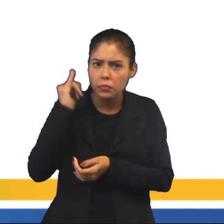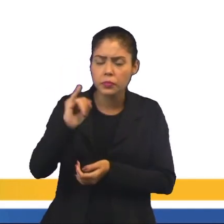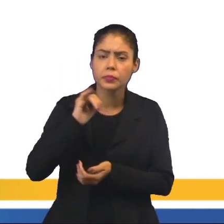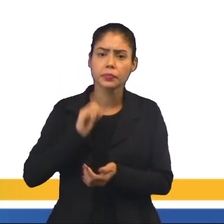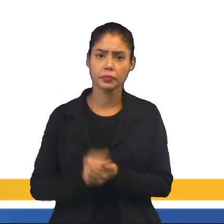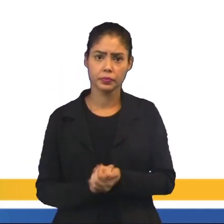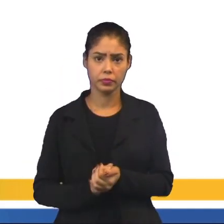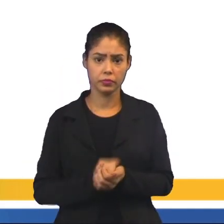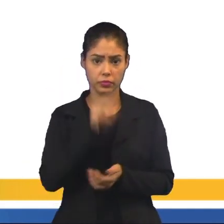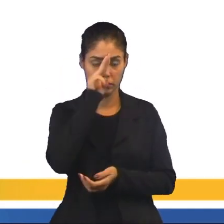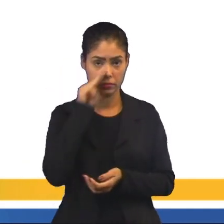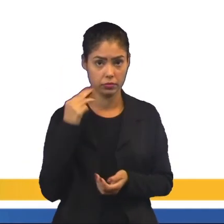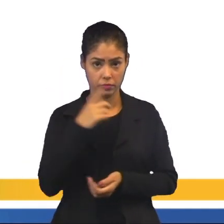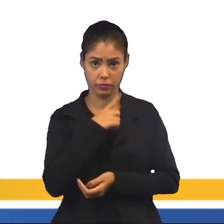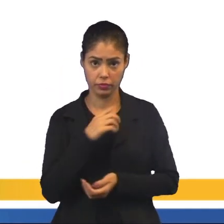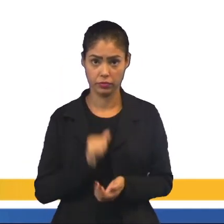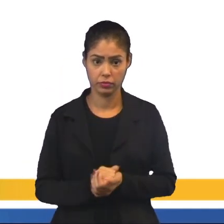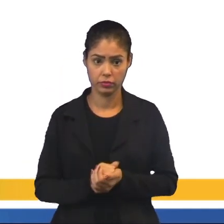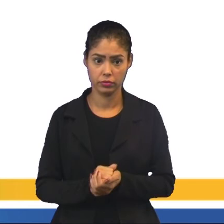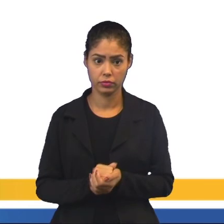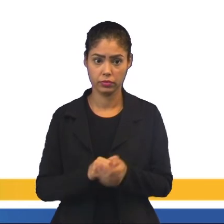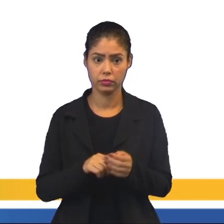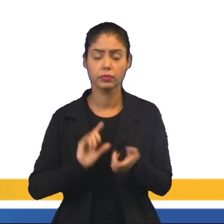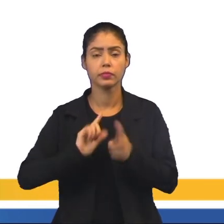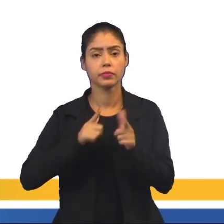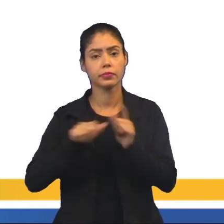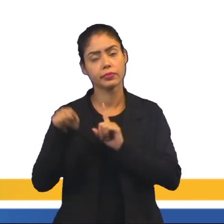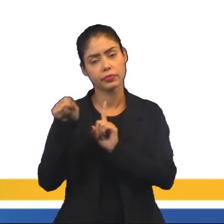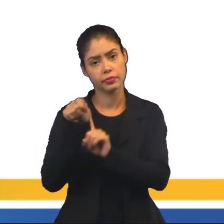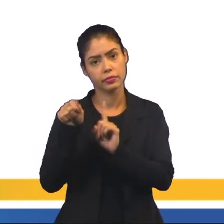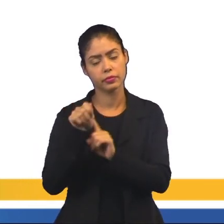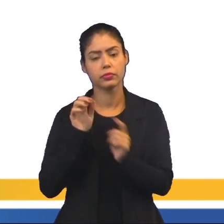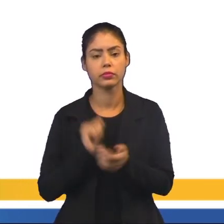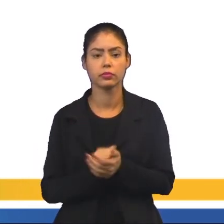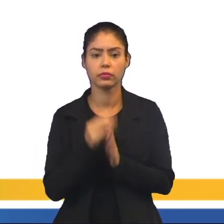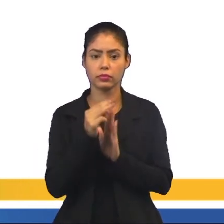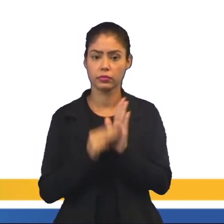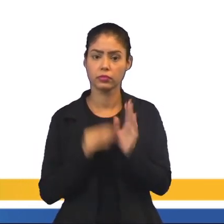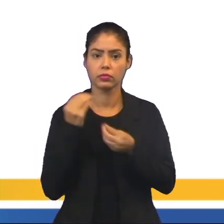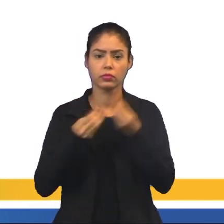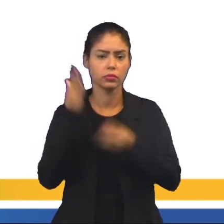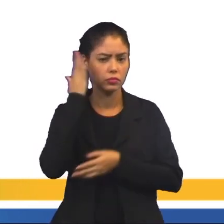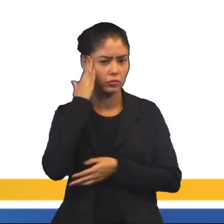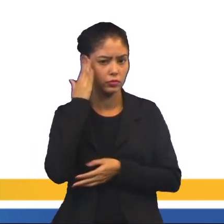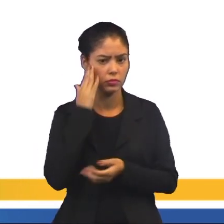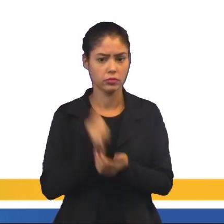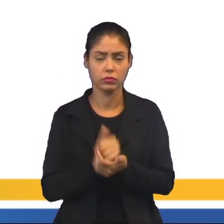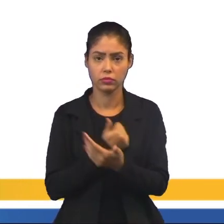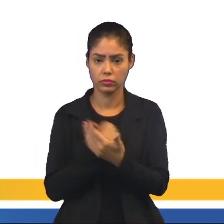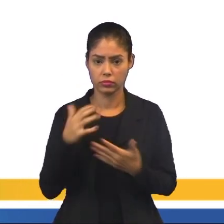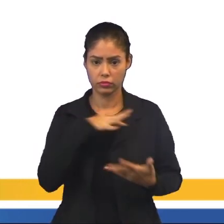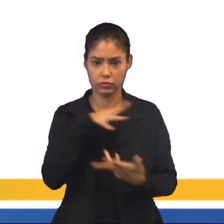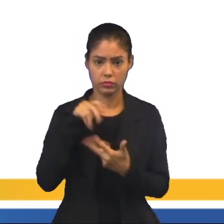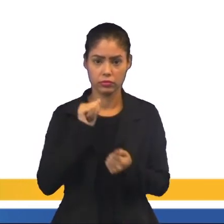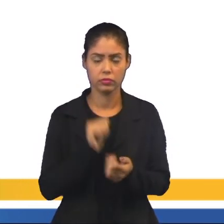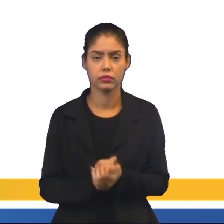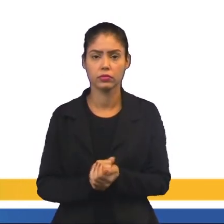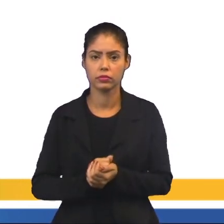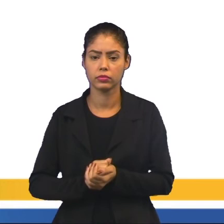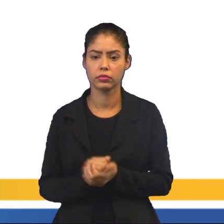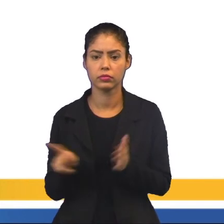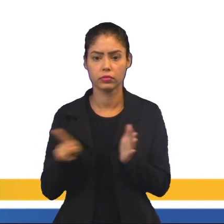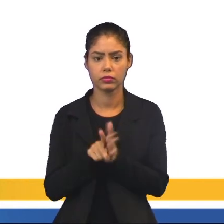ideia, né, que Marx tem. Então, a nossa questão certa vai ser o método para a compreensão e a ação do mundo,